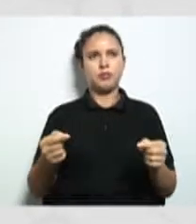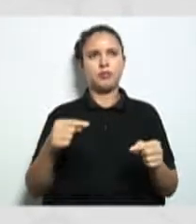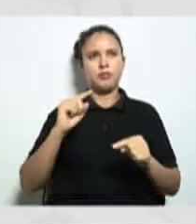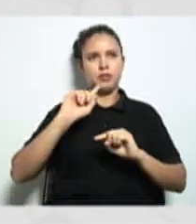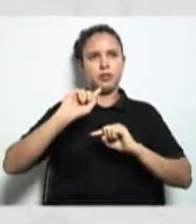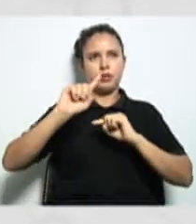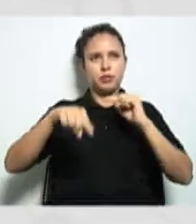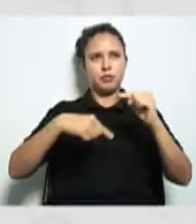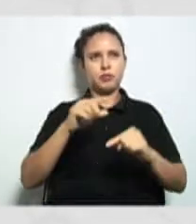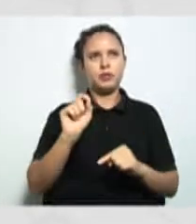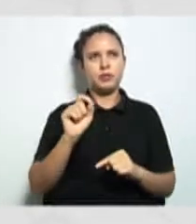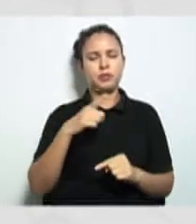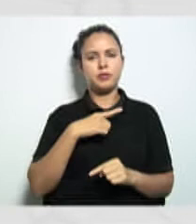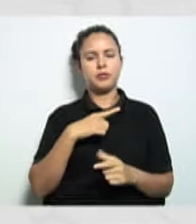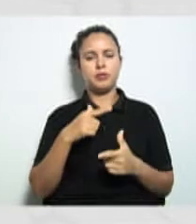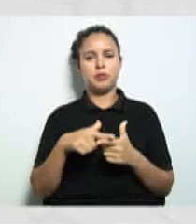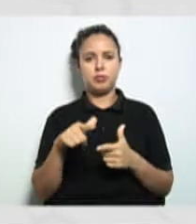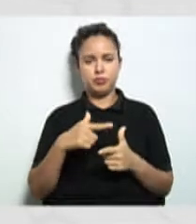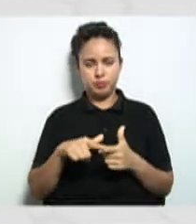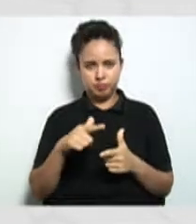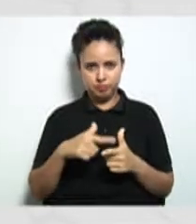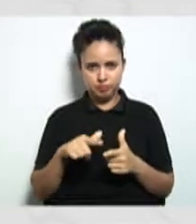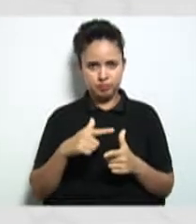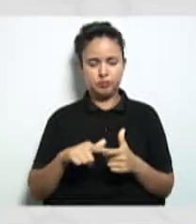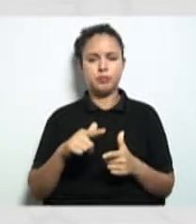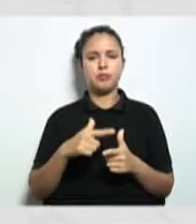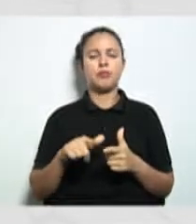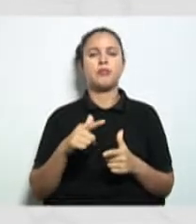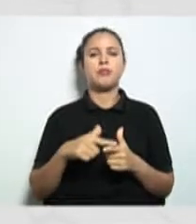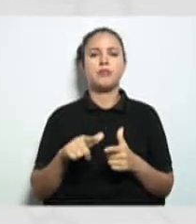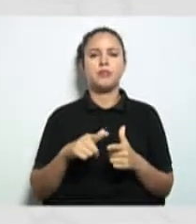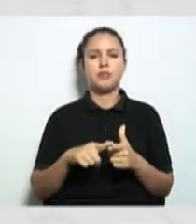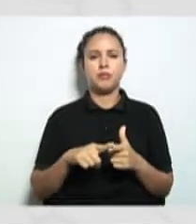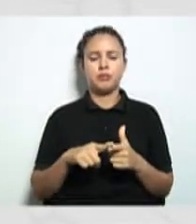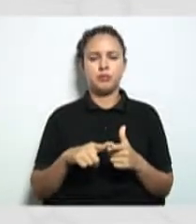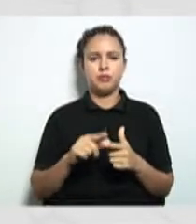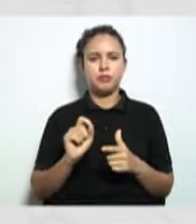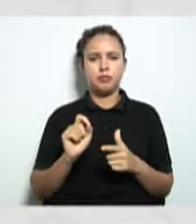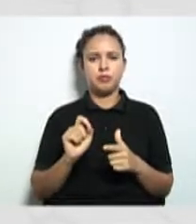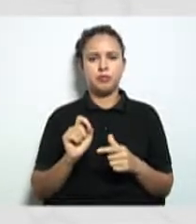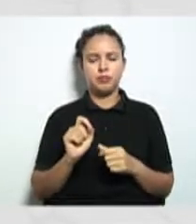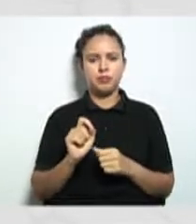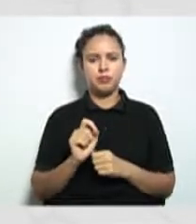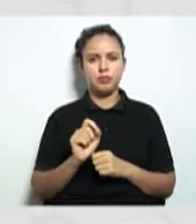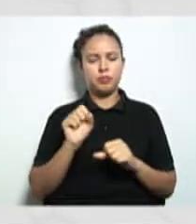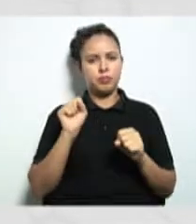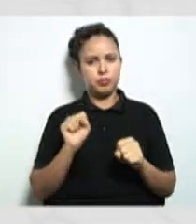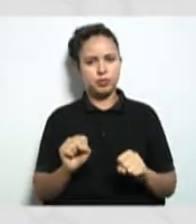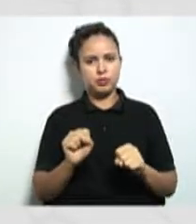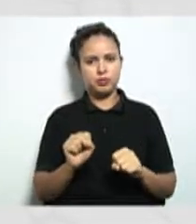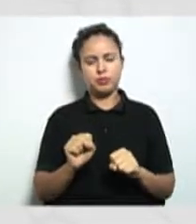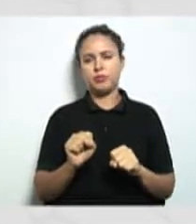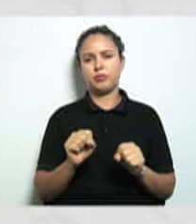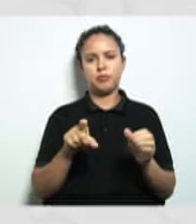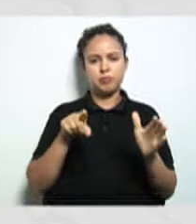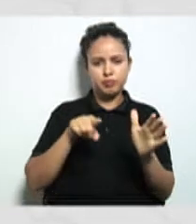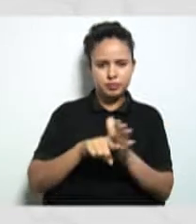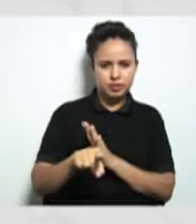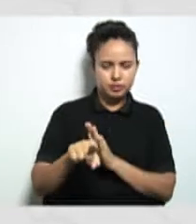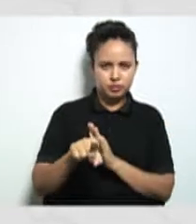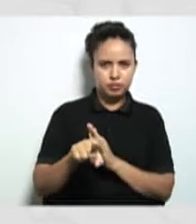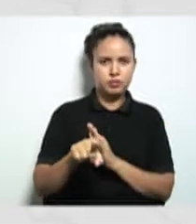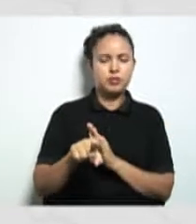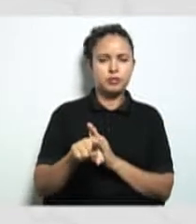temos aí o problema, que então vai ser ou pode ser uma pergunta,